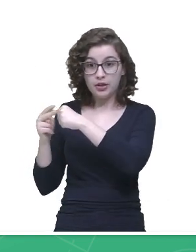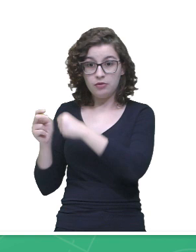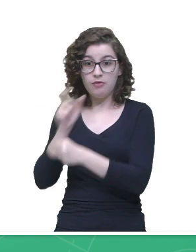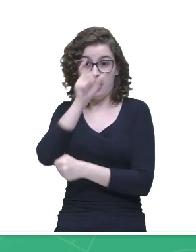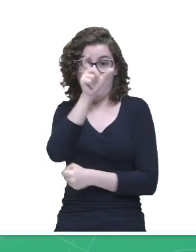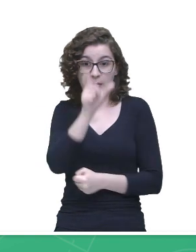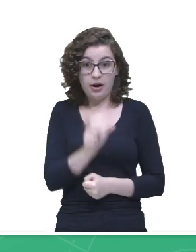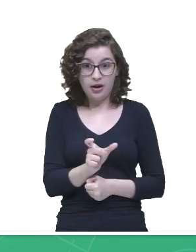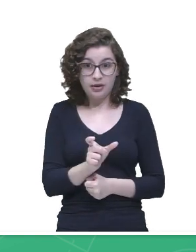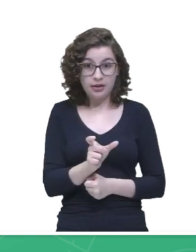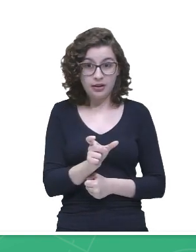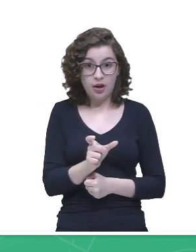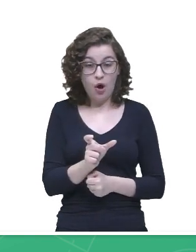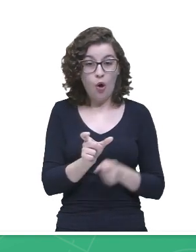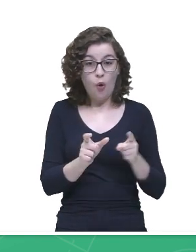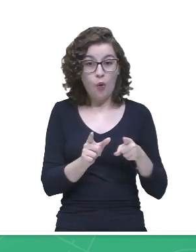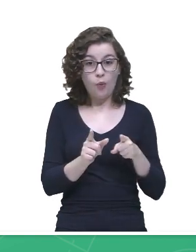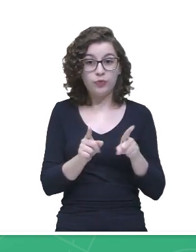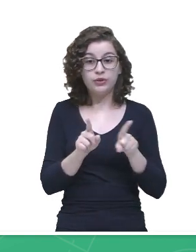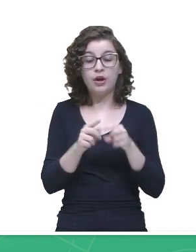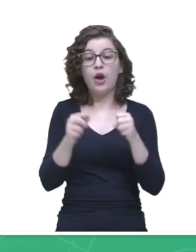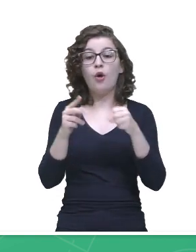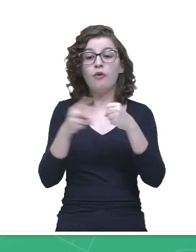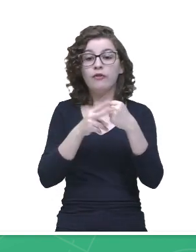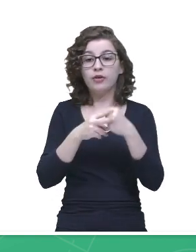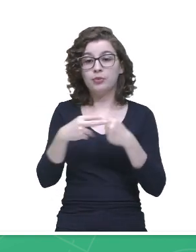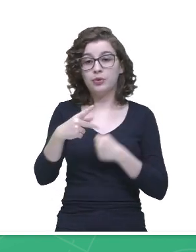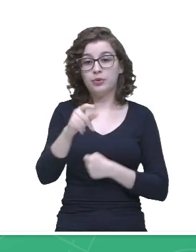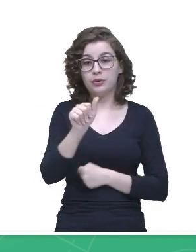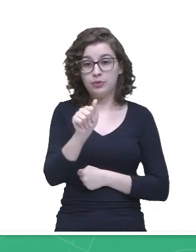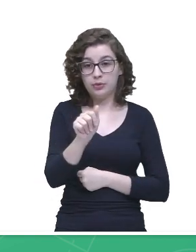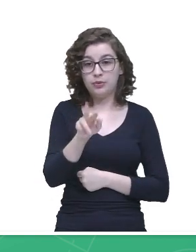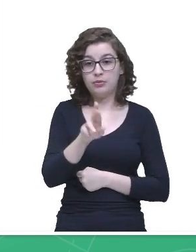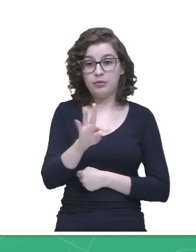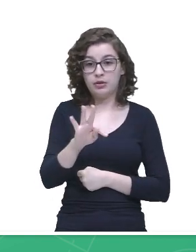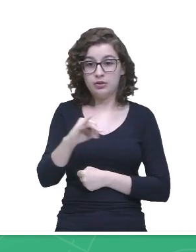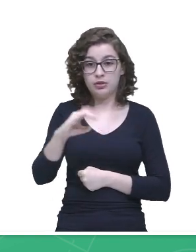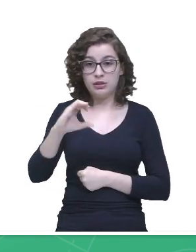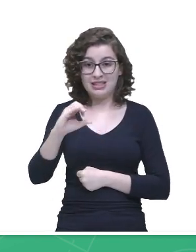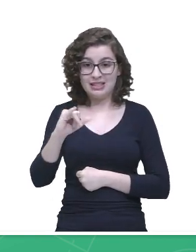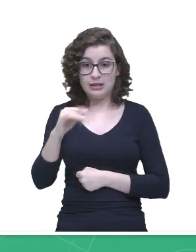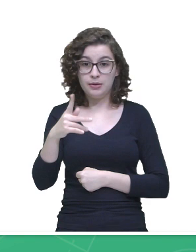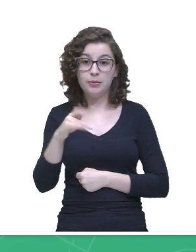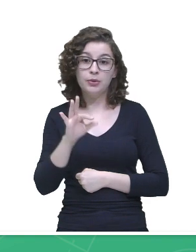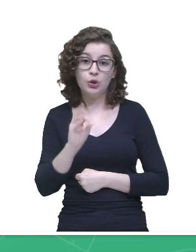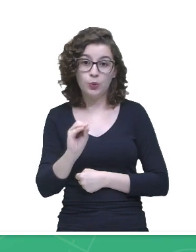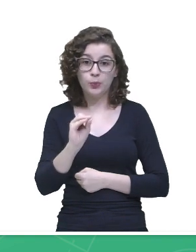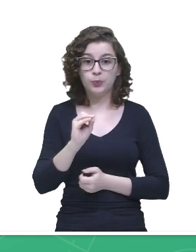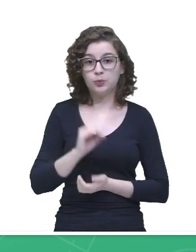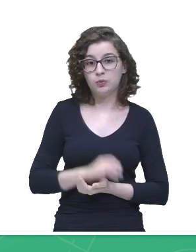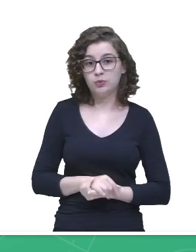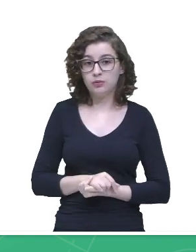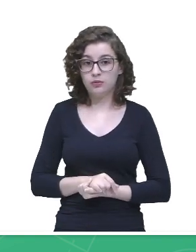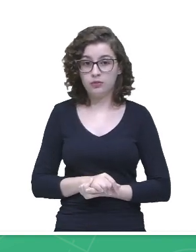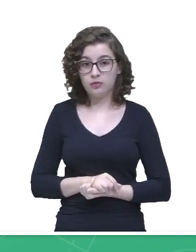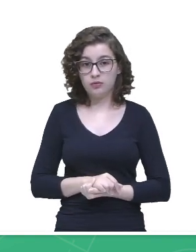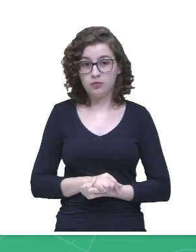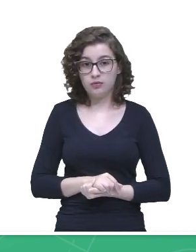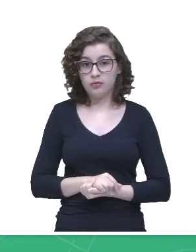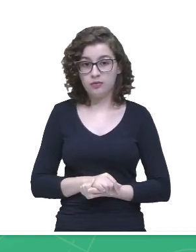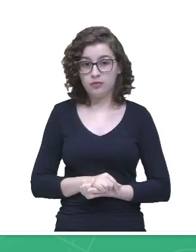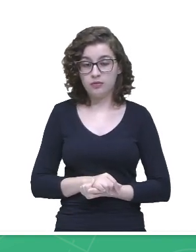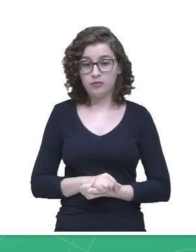A alteração é que a letra R, que pertence à raiz, ela não aparece lá, percebem? O verbo decir, que é o